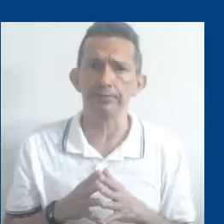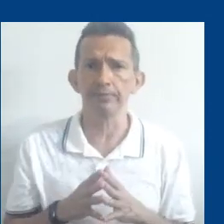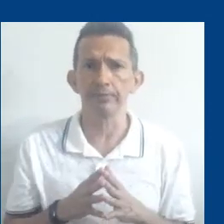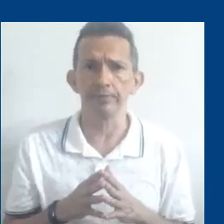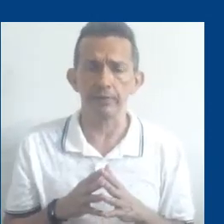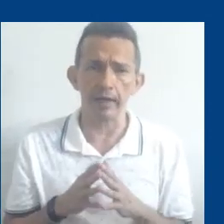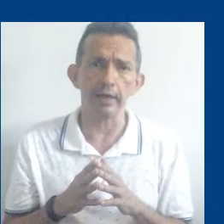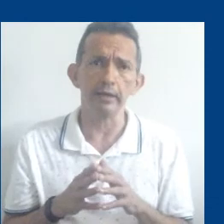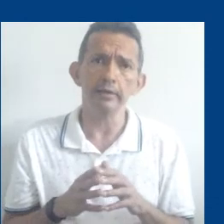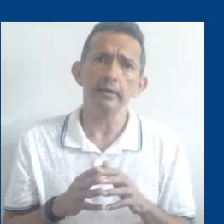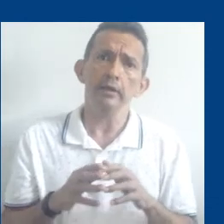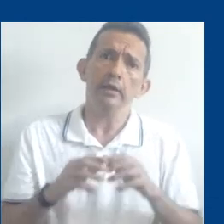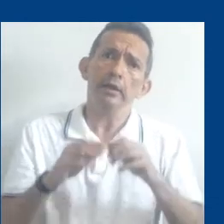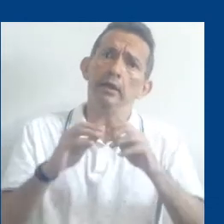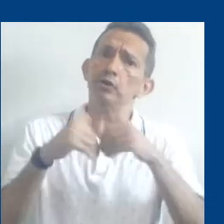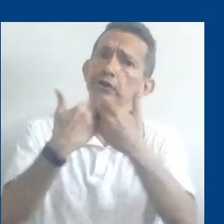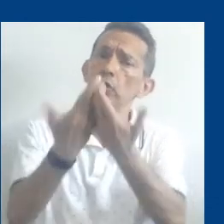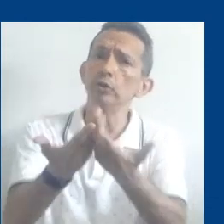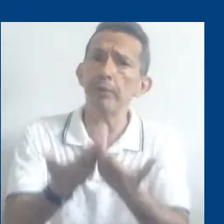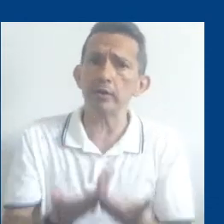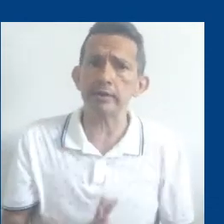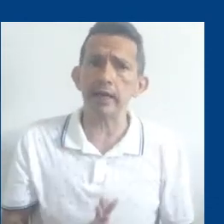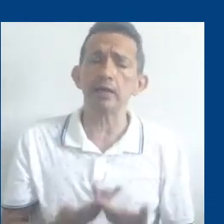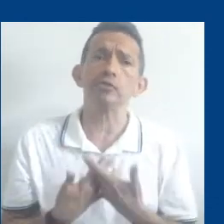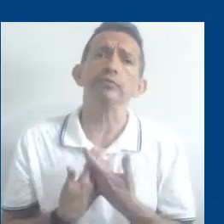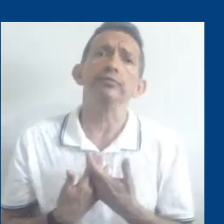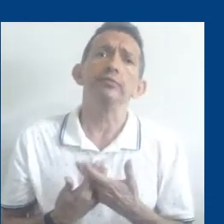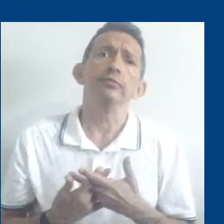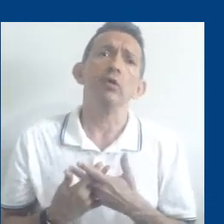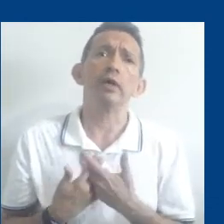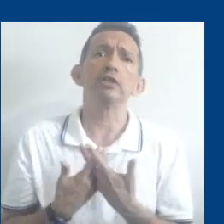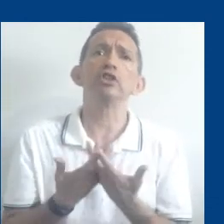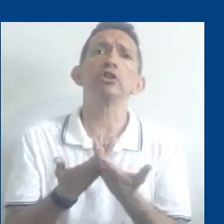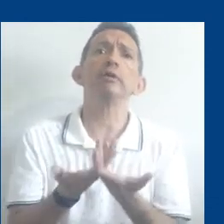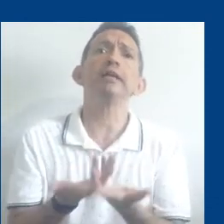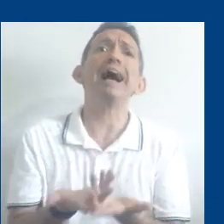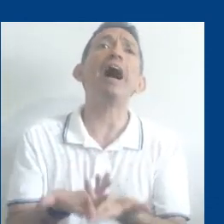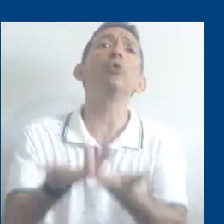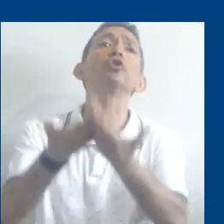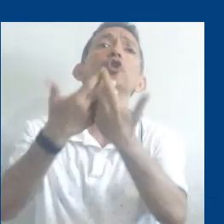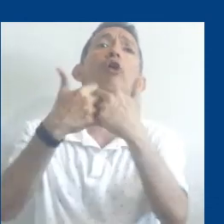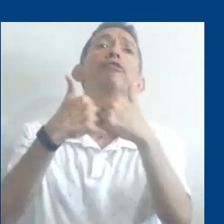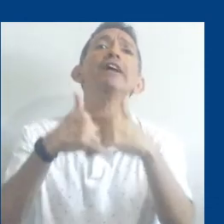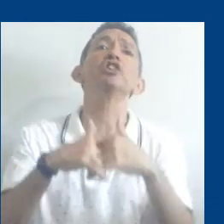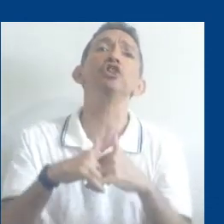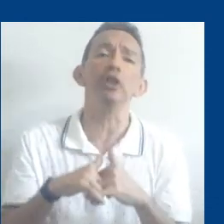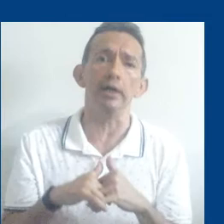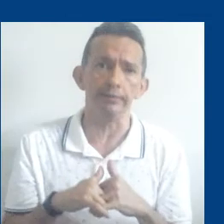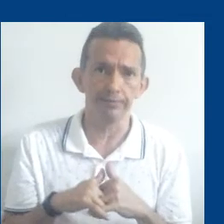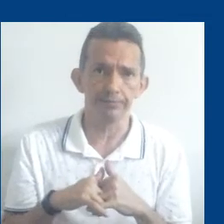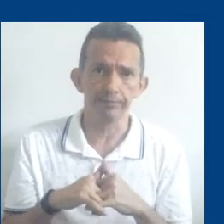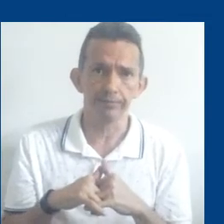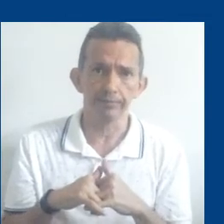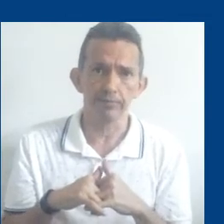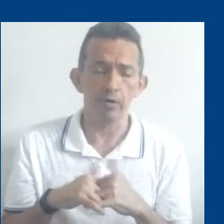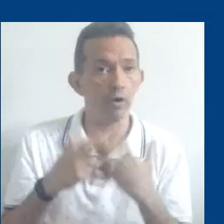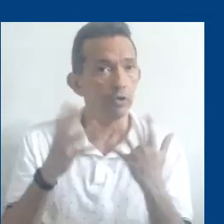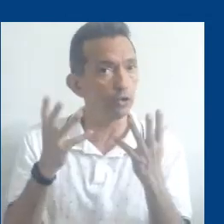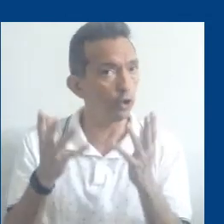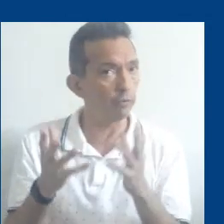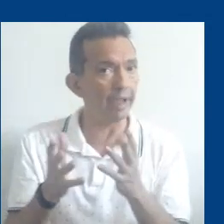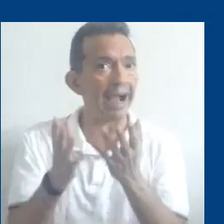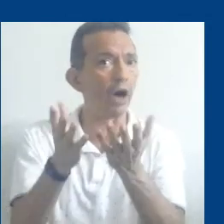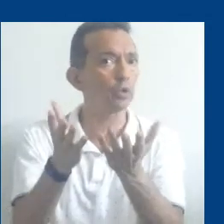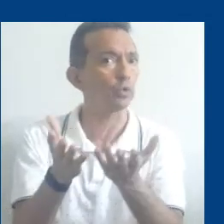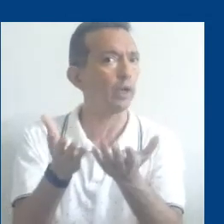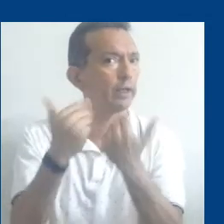heterofagia. Tá? E o segundo processo é o que a gente chama de autofagia. Olha